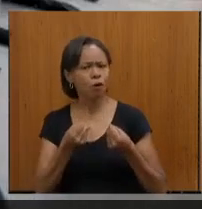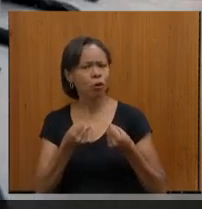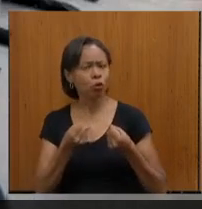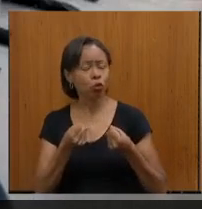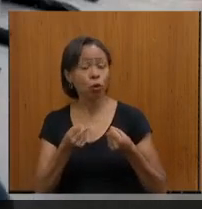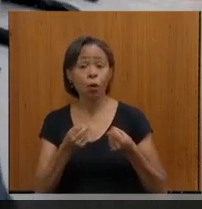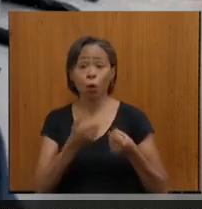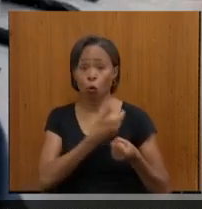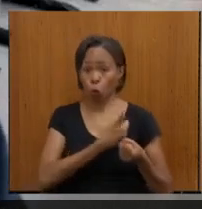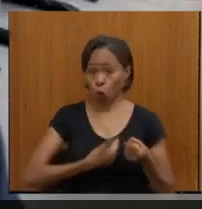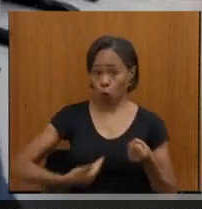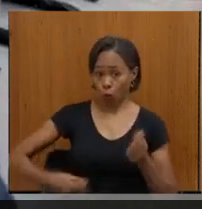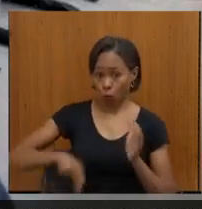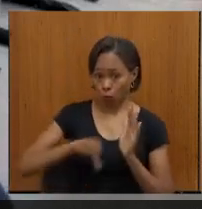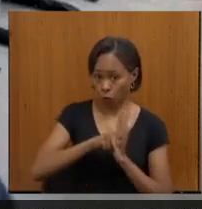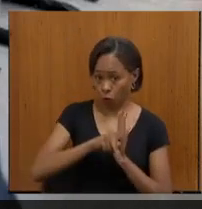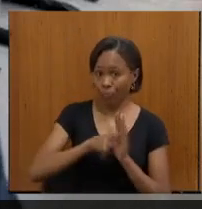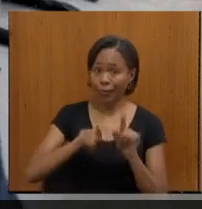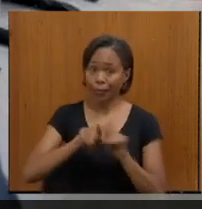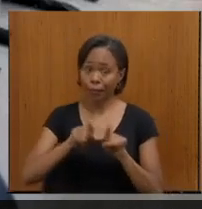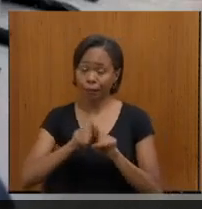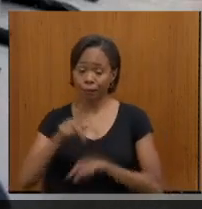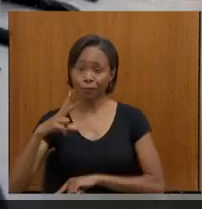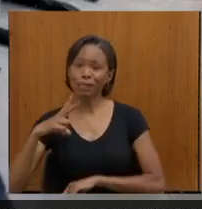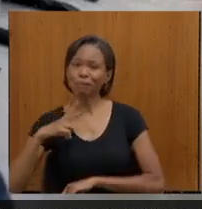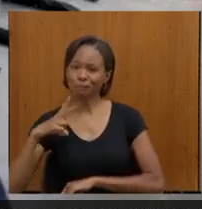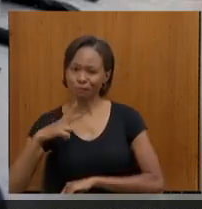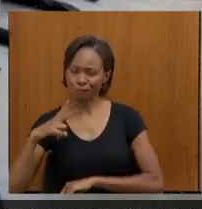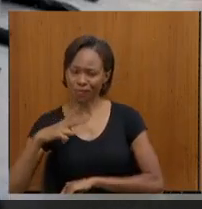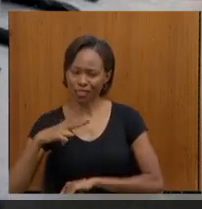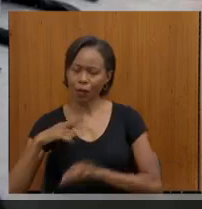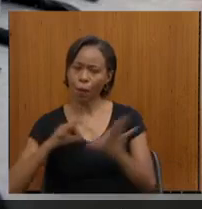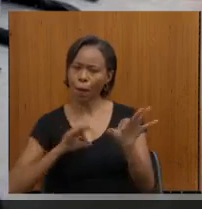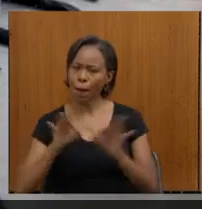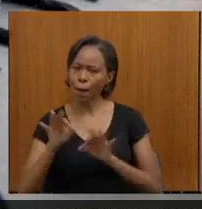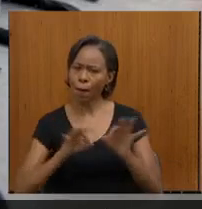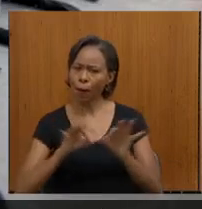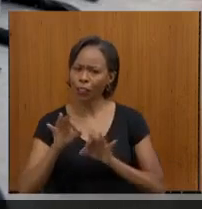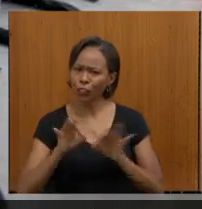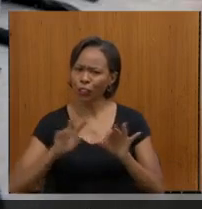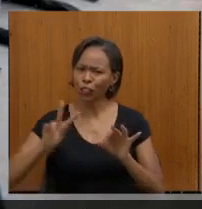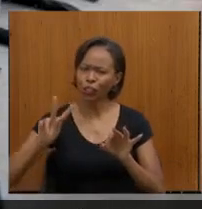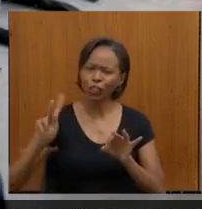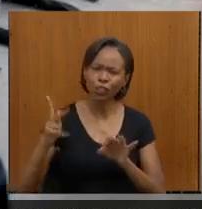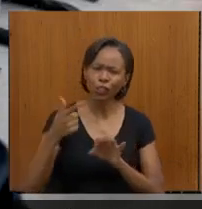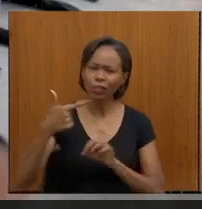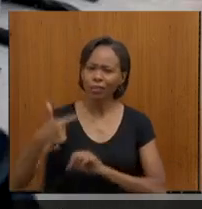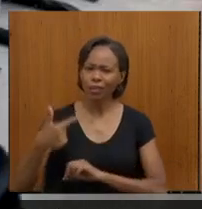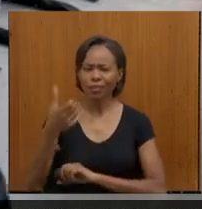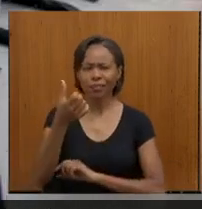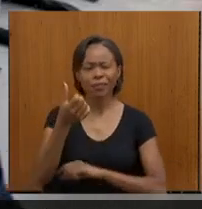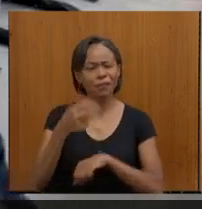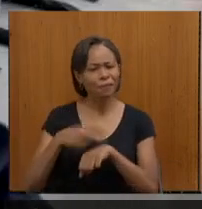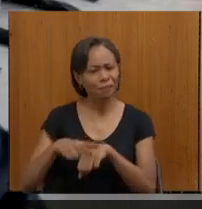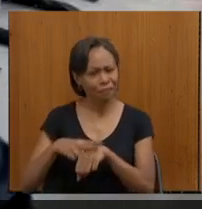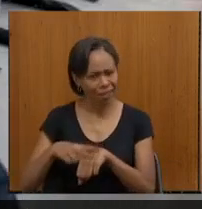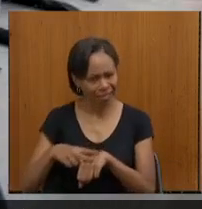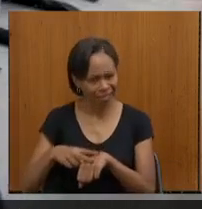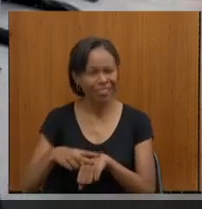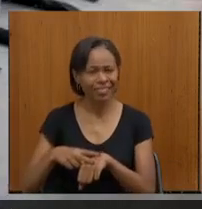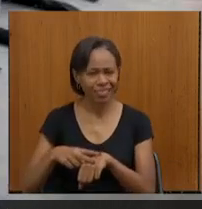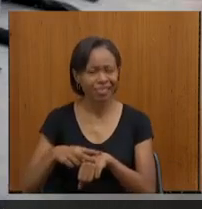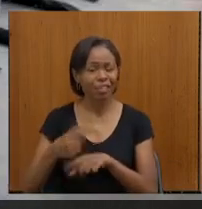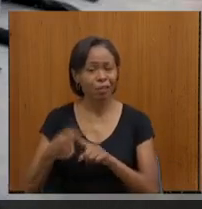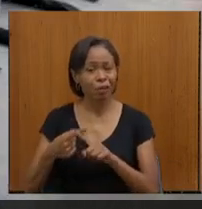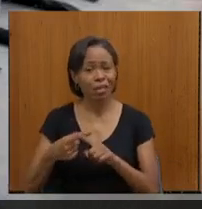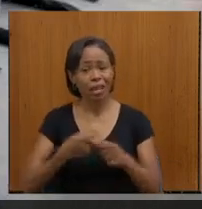É parece Portugal se projectam da serração dito anteriormente O que é o mercado de ti Manda se